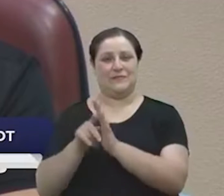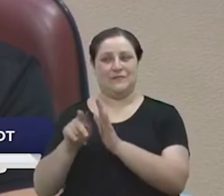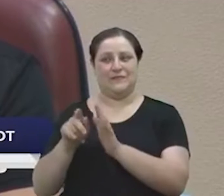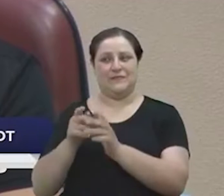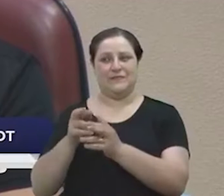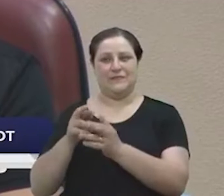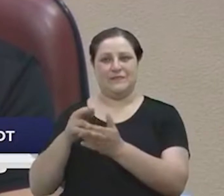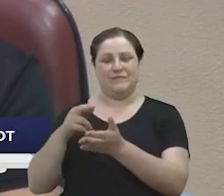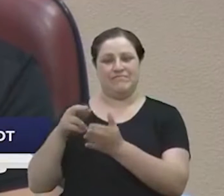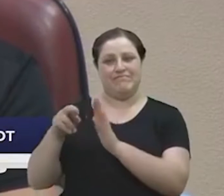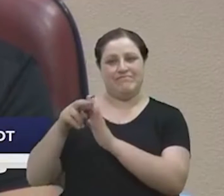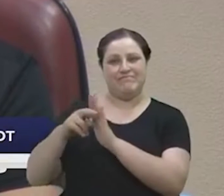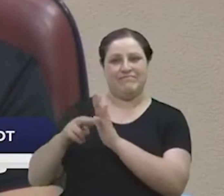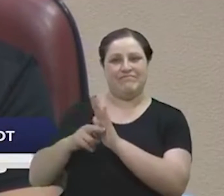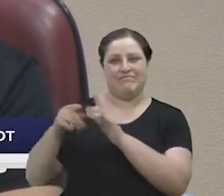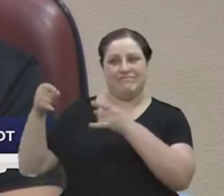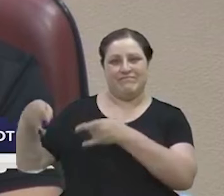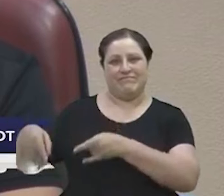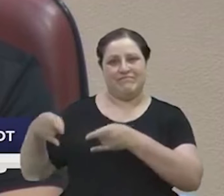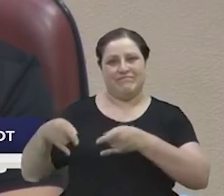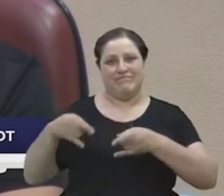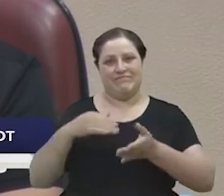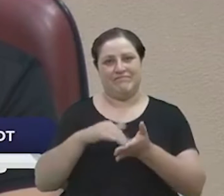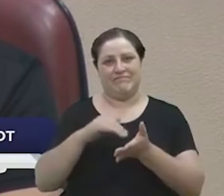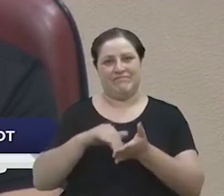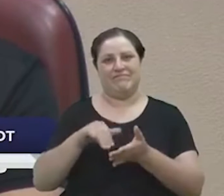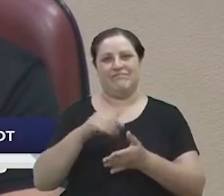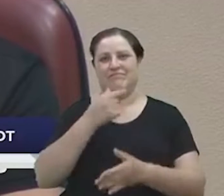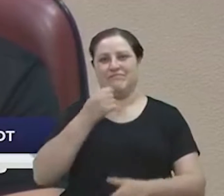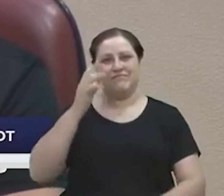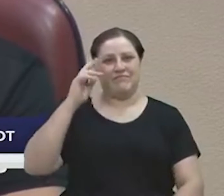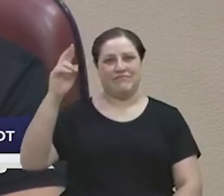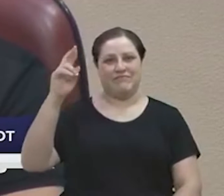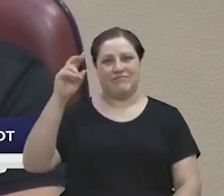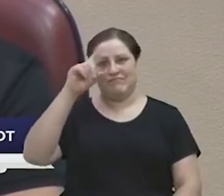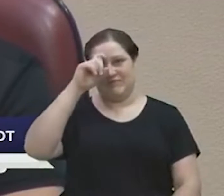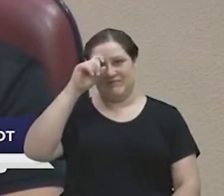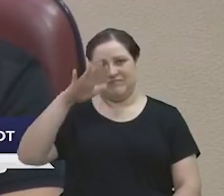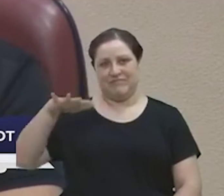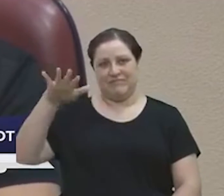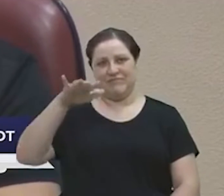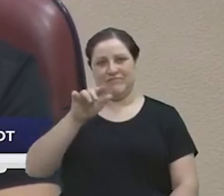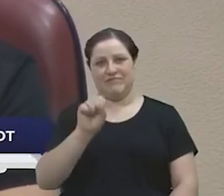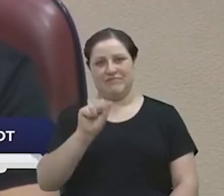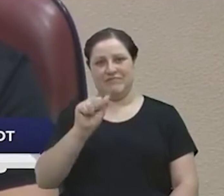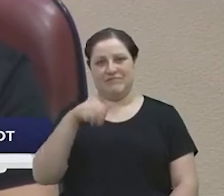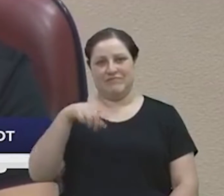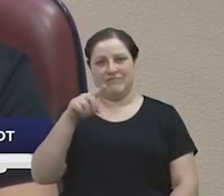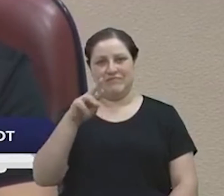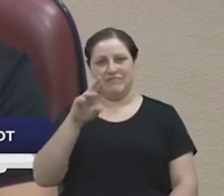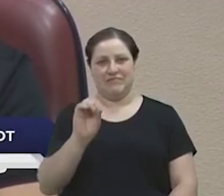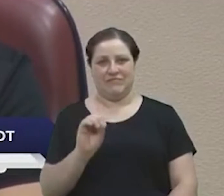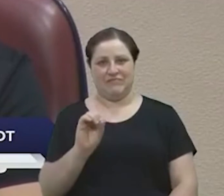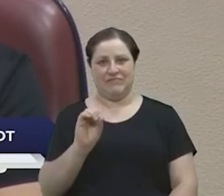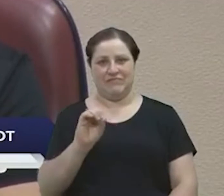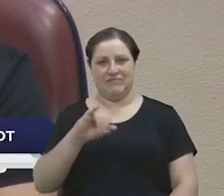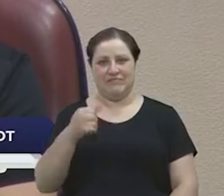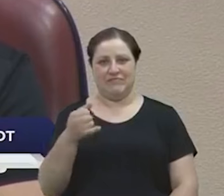Secretaria, Sandro Junqueira, diretor do Hospital Geral. Temos aqui a presença também da